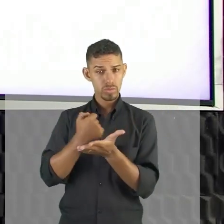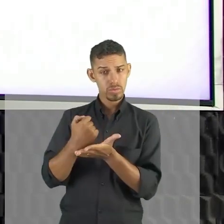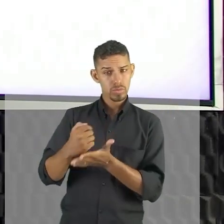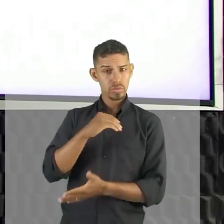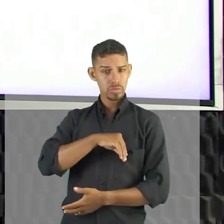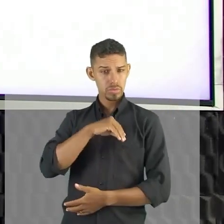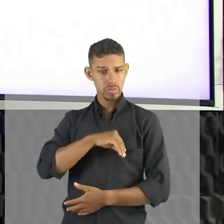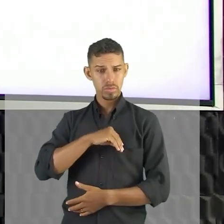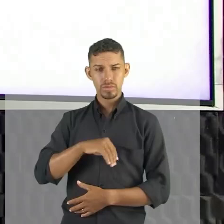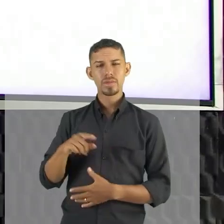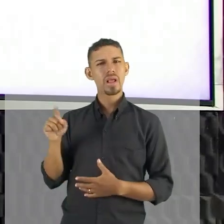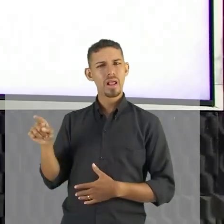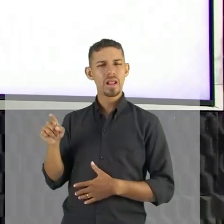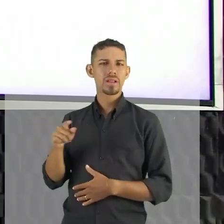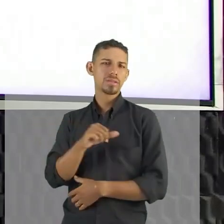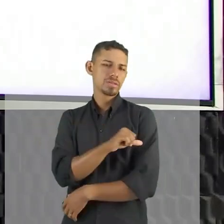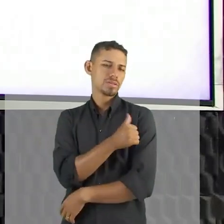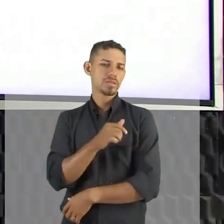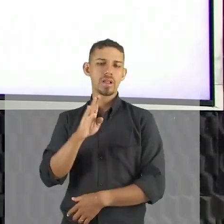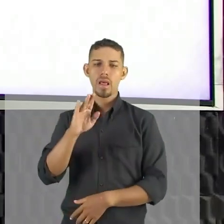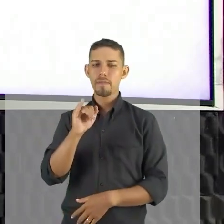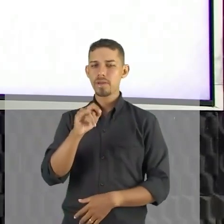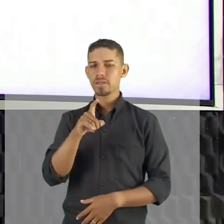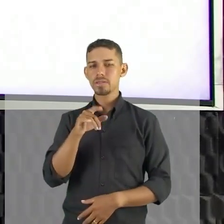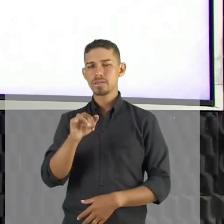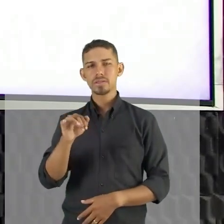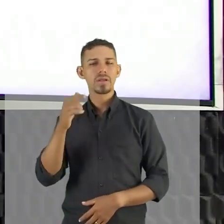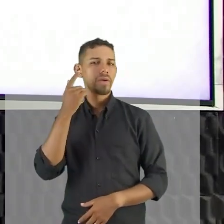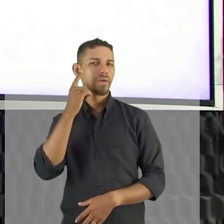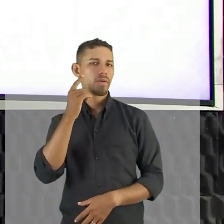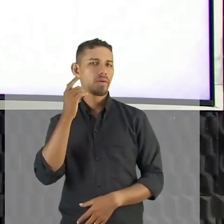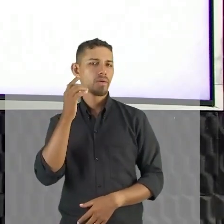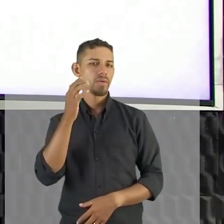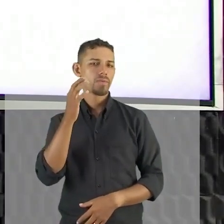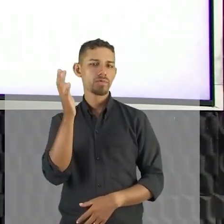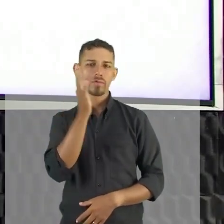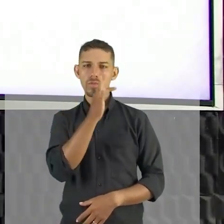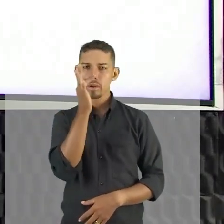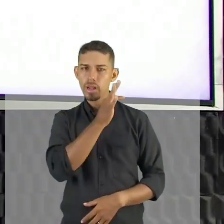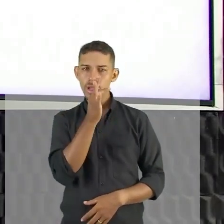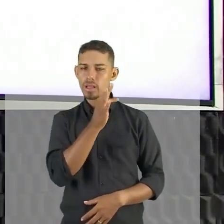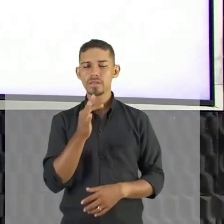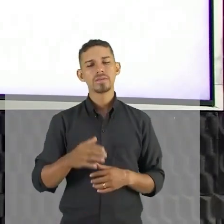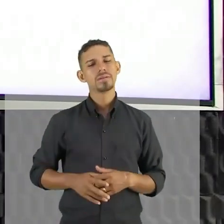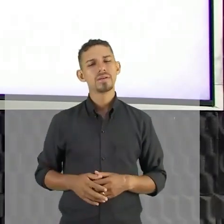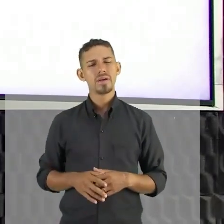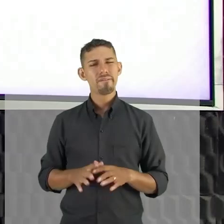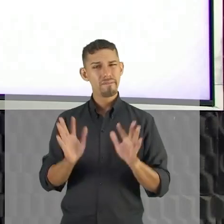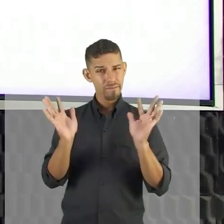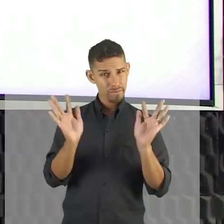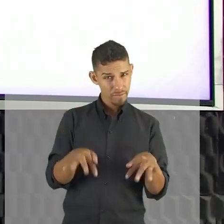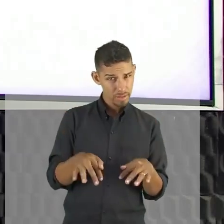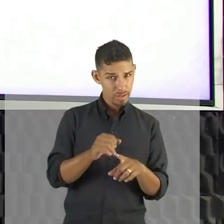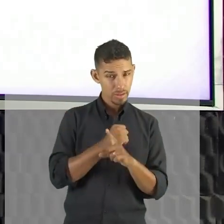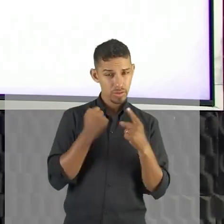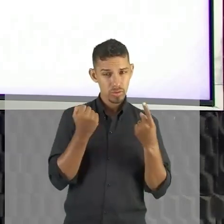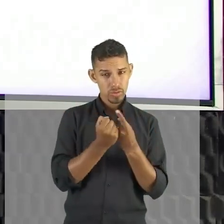imigrantes na Baixada Fluminense? Olha só, gente, essa alternativa você já tem que pensar. Bom, fim da sociedade